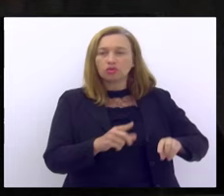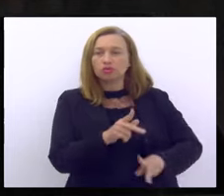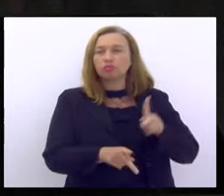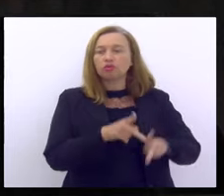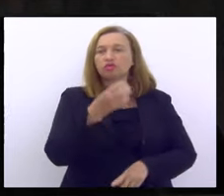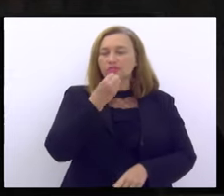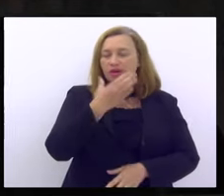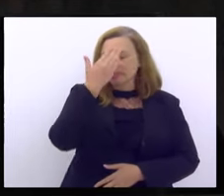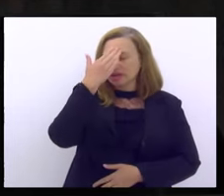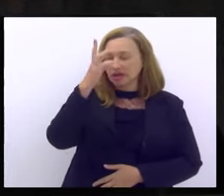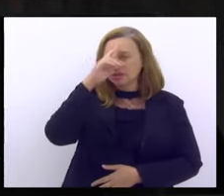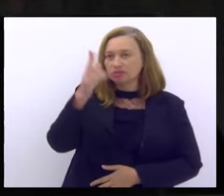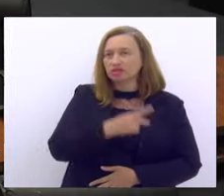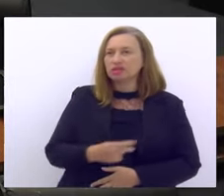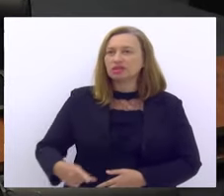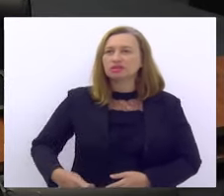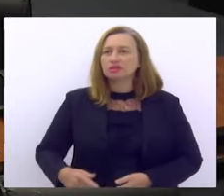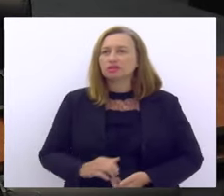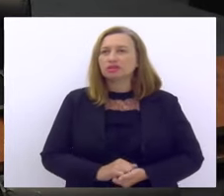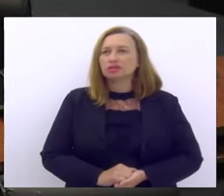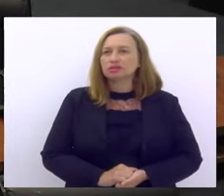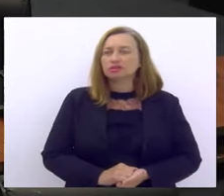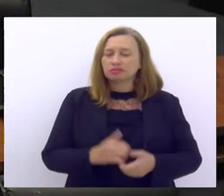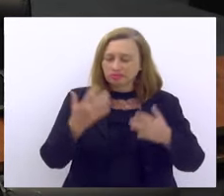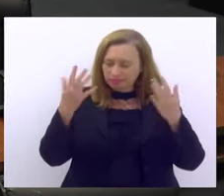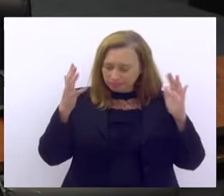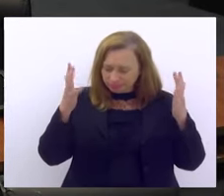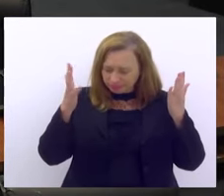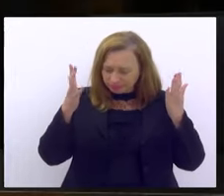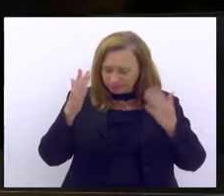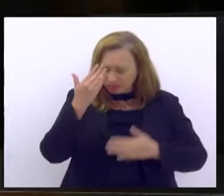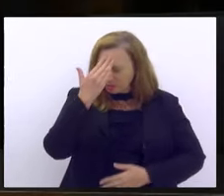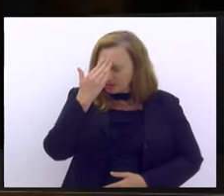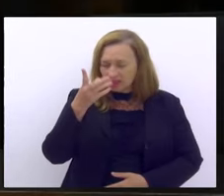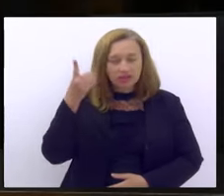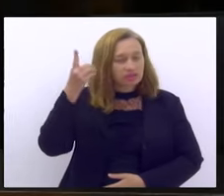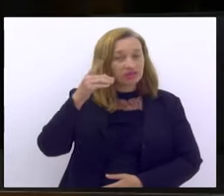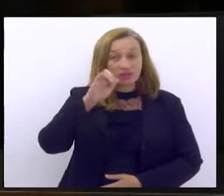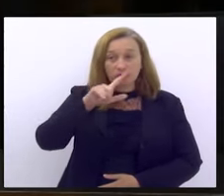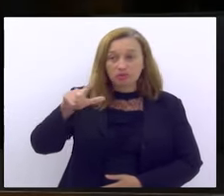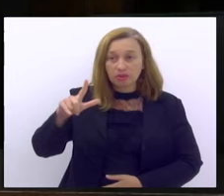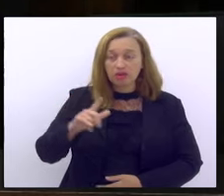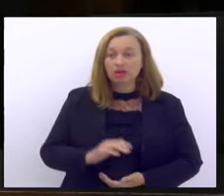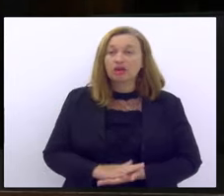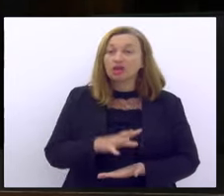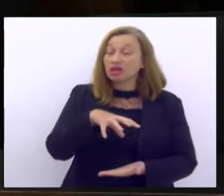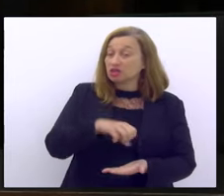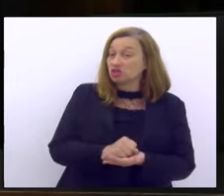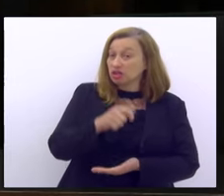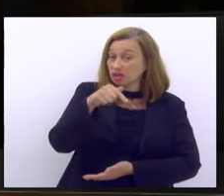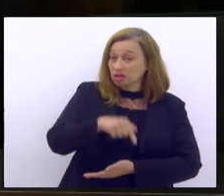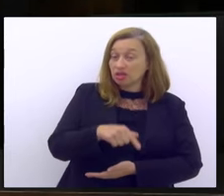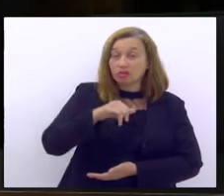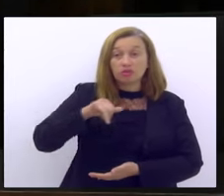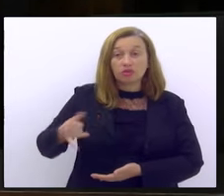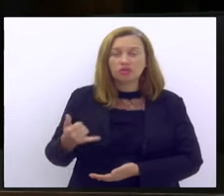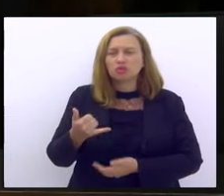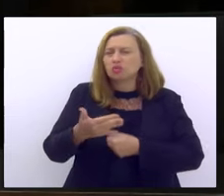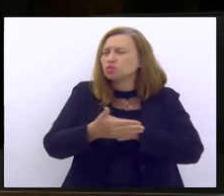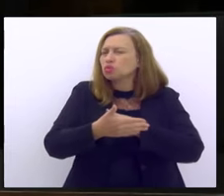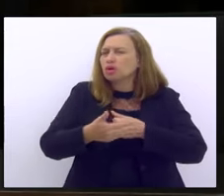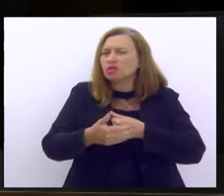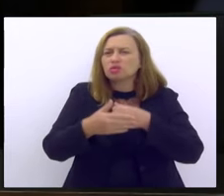de bem. Muito obrigado, presidente. Obrigado, deputado Felipe Obel. Aproveito para registrar aqui nosso